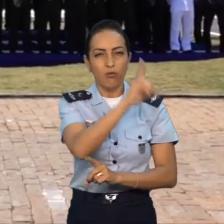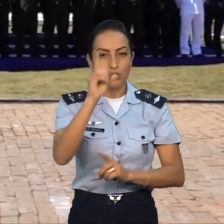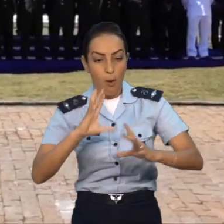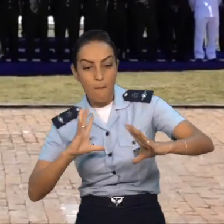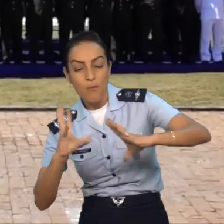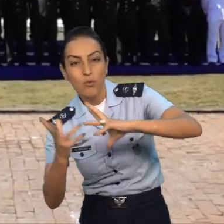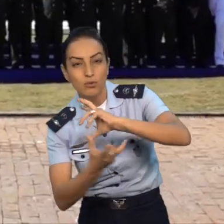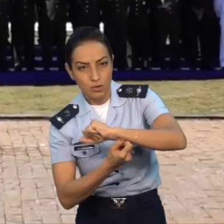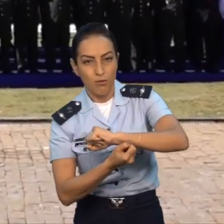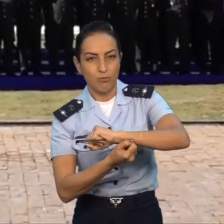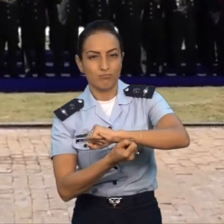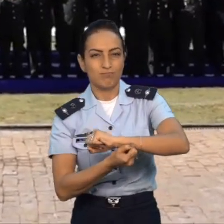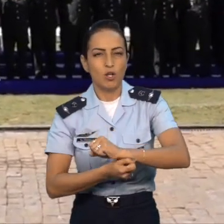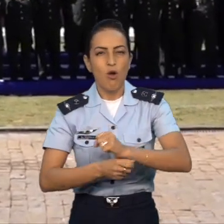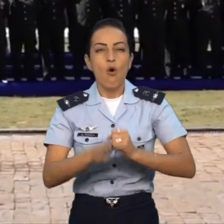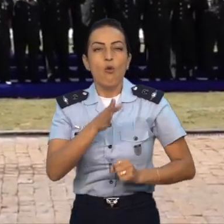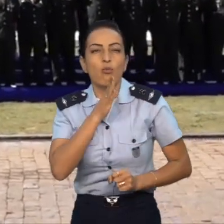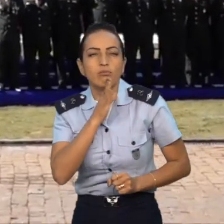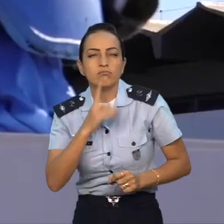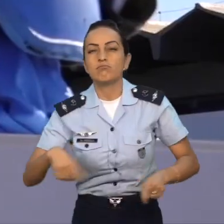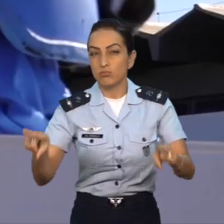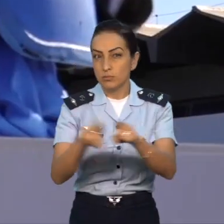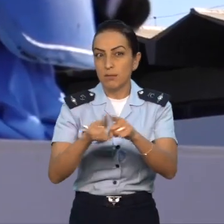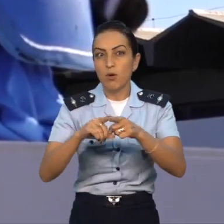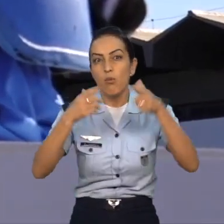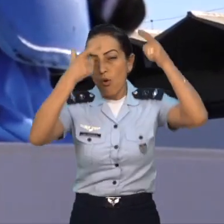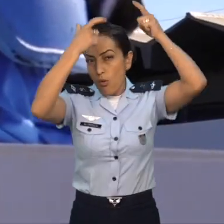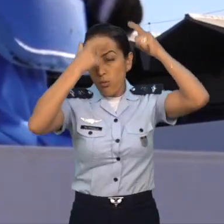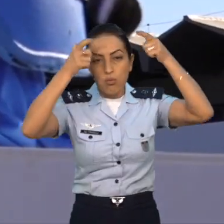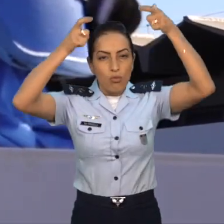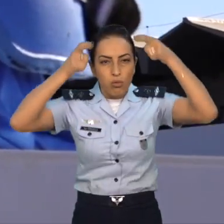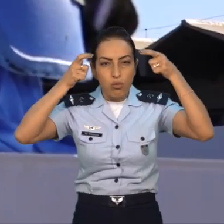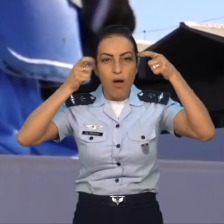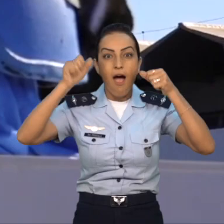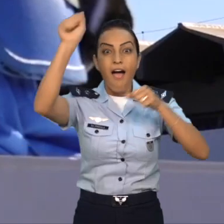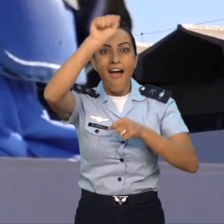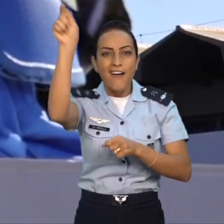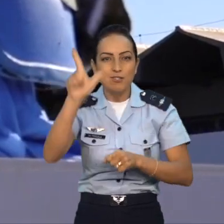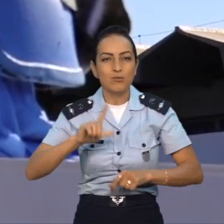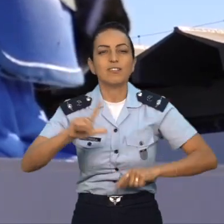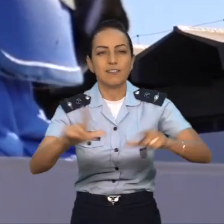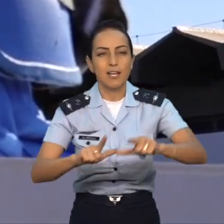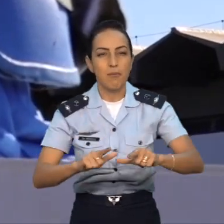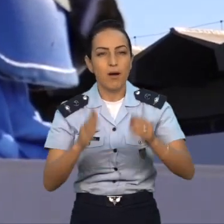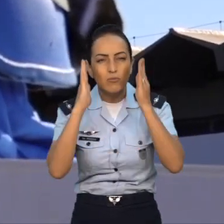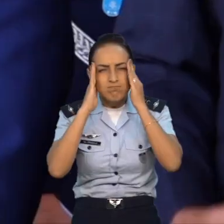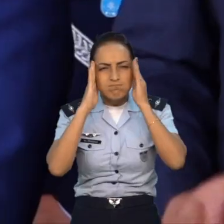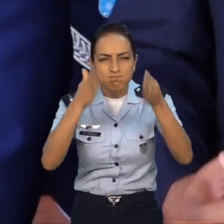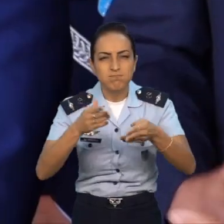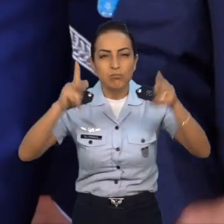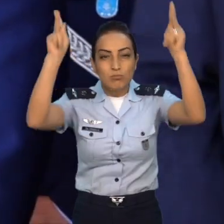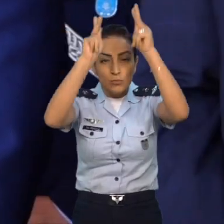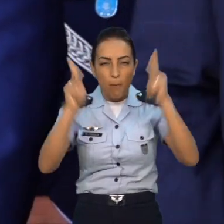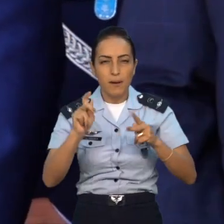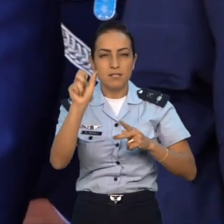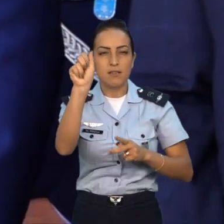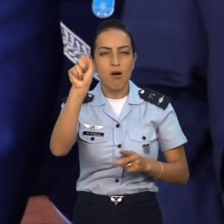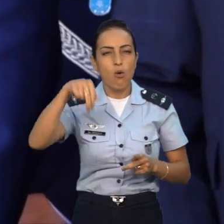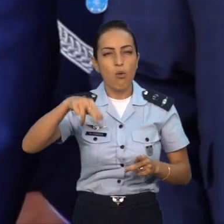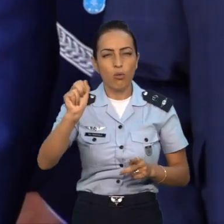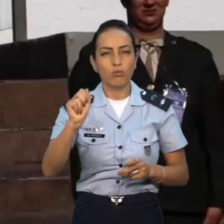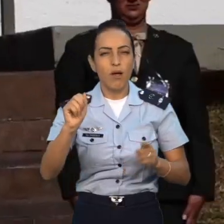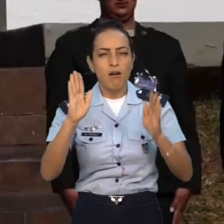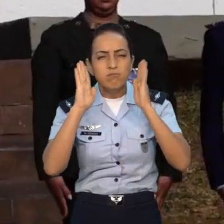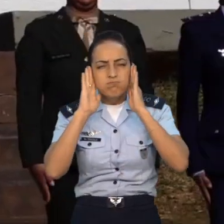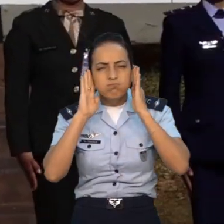Internacional dos Peacekeepers, conhecido também como Capacetes Azuis, que atuam em missões de paz da ONU. A cerimônia